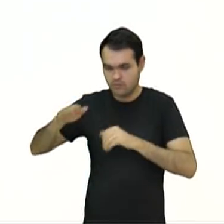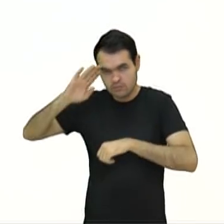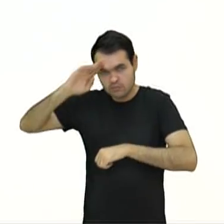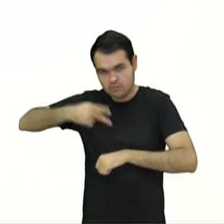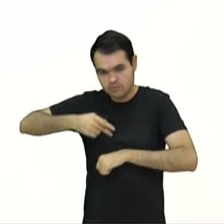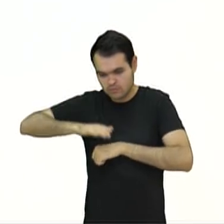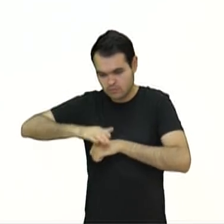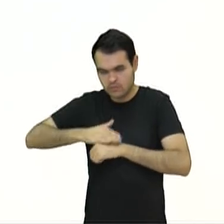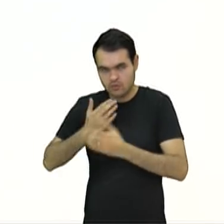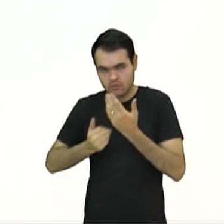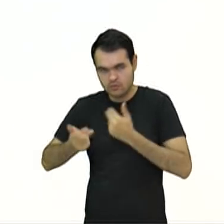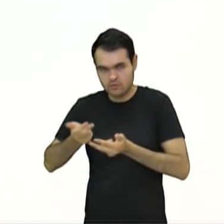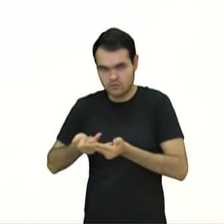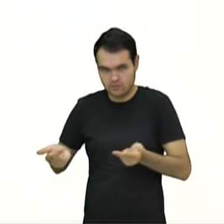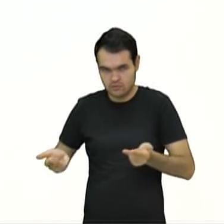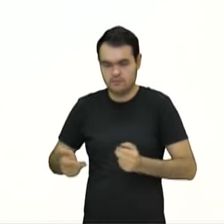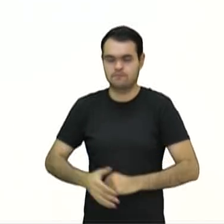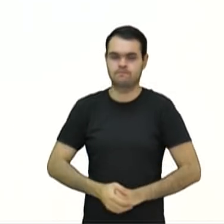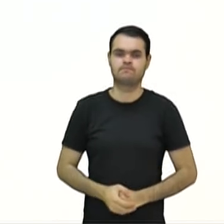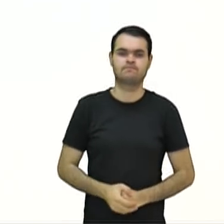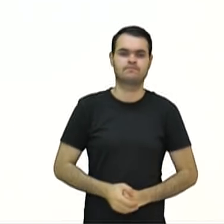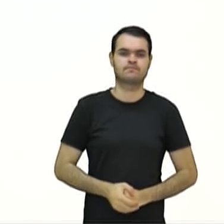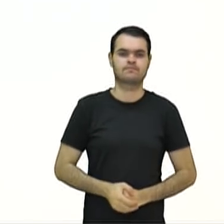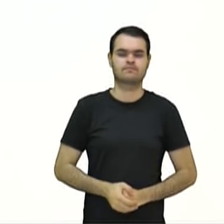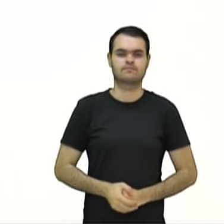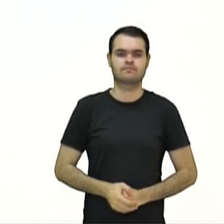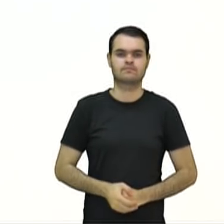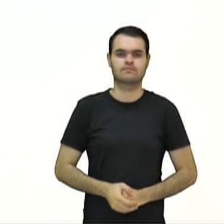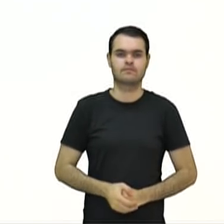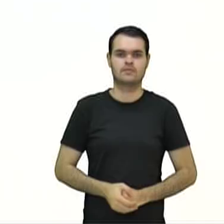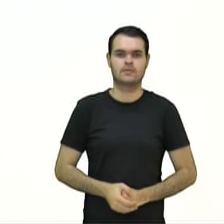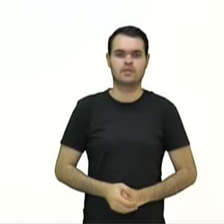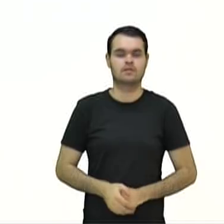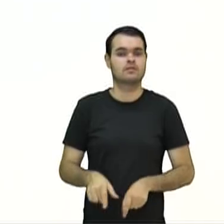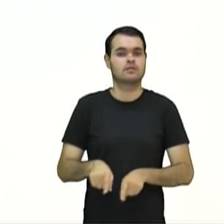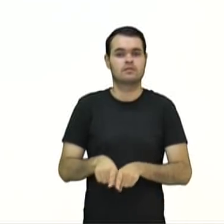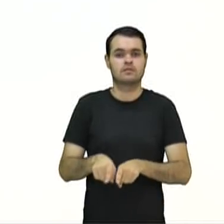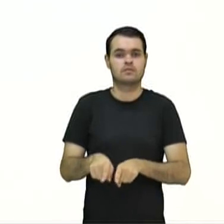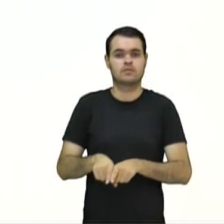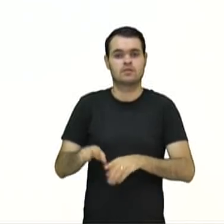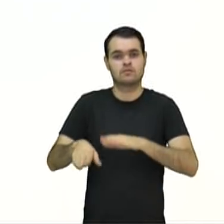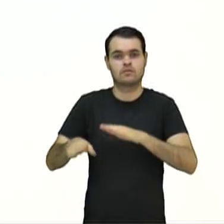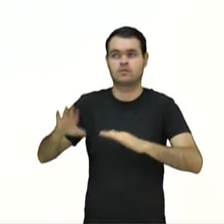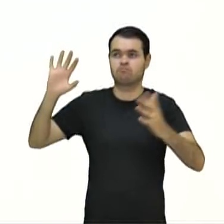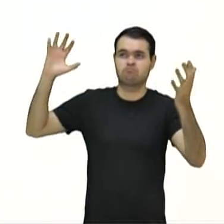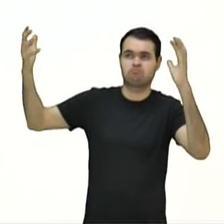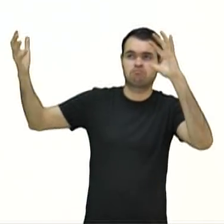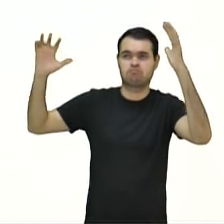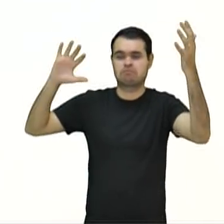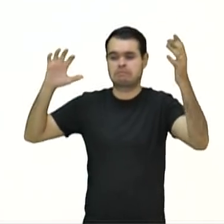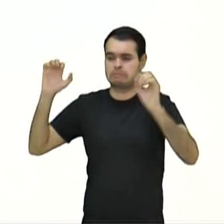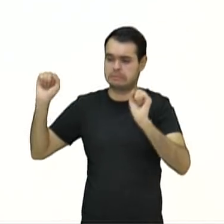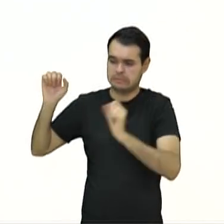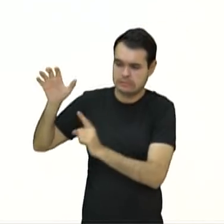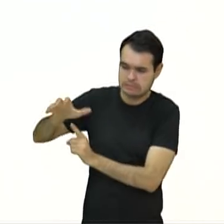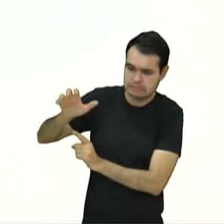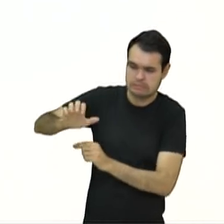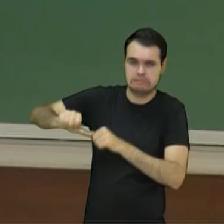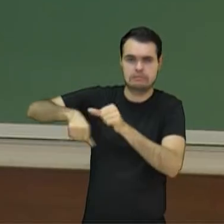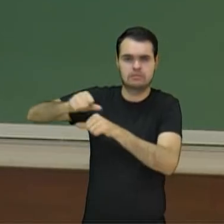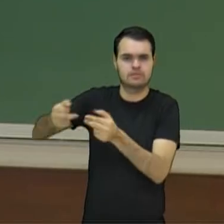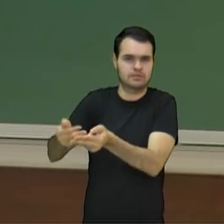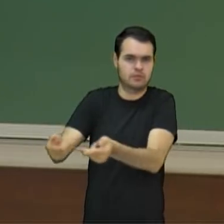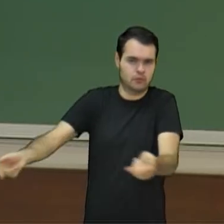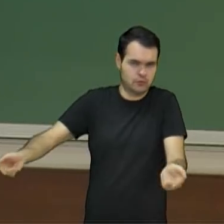subsistência, que é quando produz para o próprio consumo, e fica à mercê das intempéries naturais. Ou seja, se mudar o